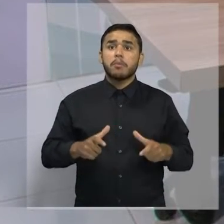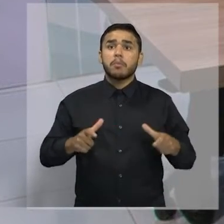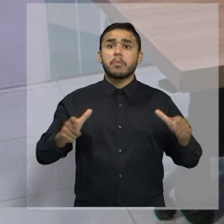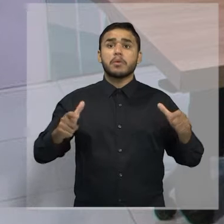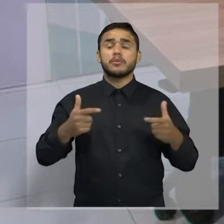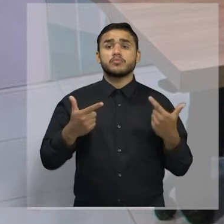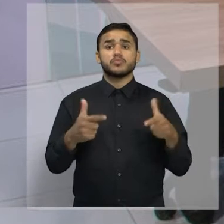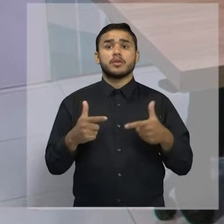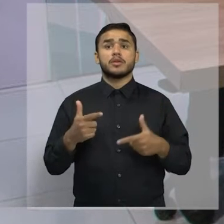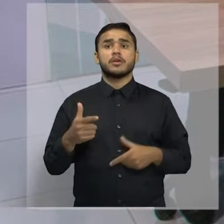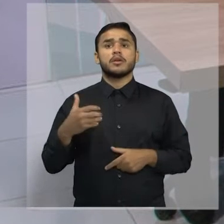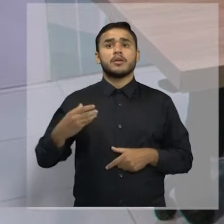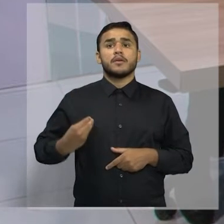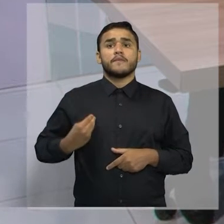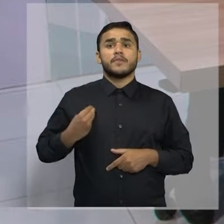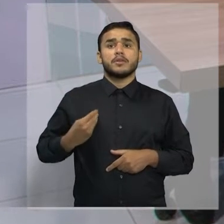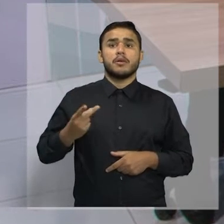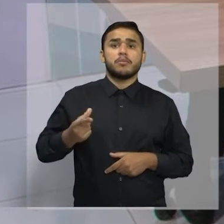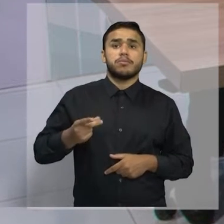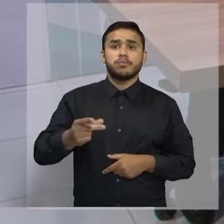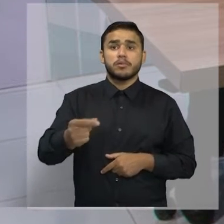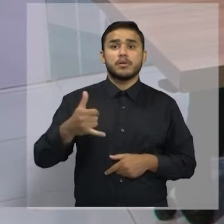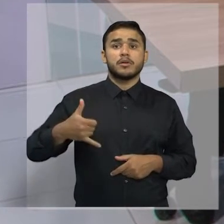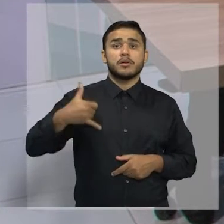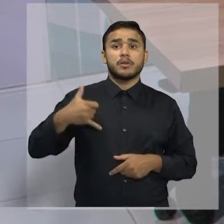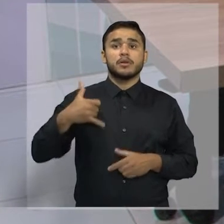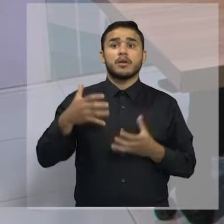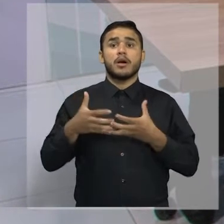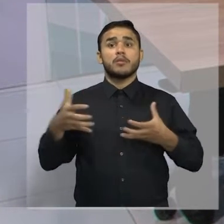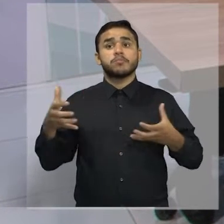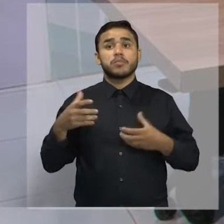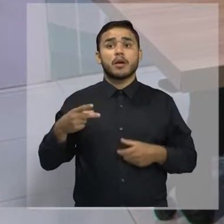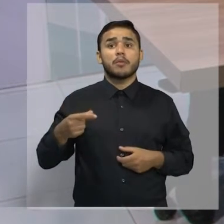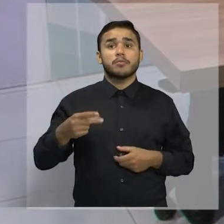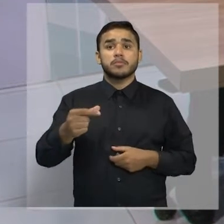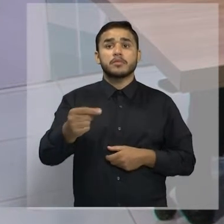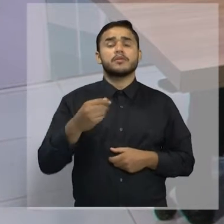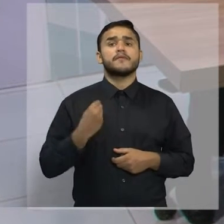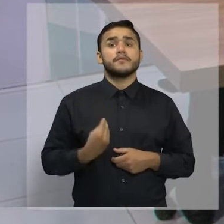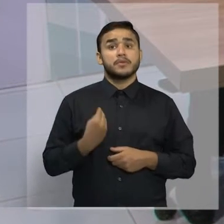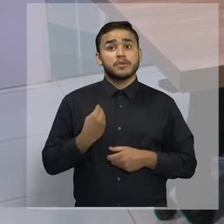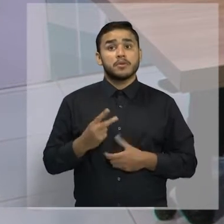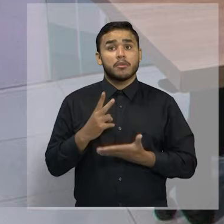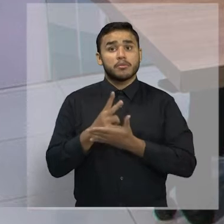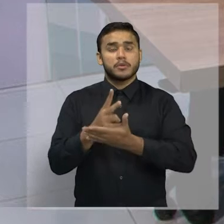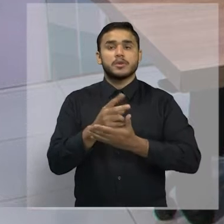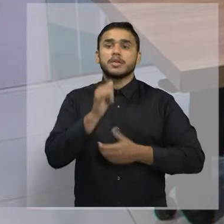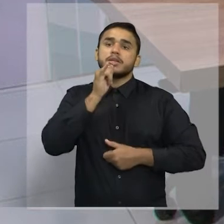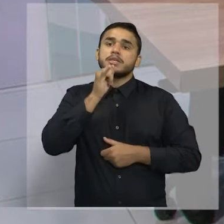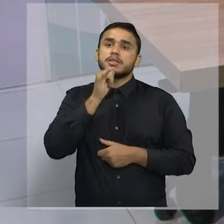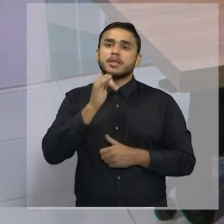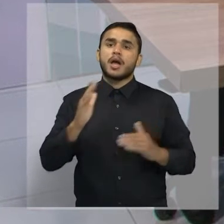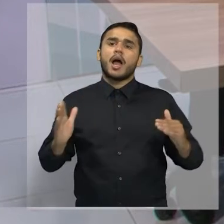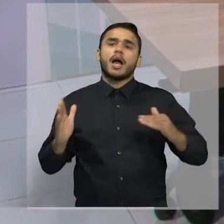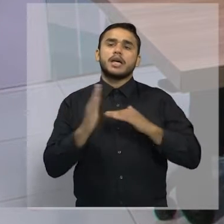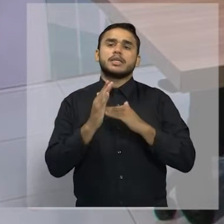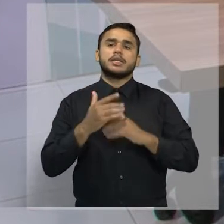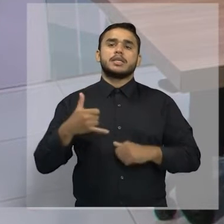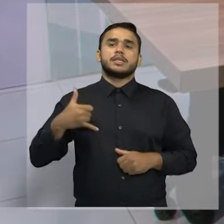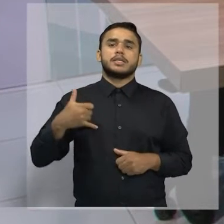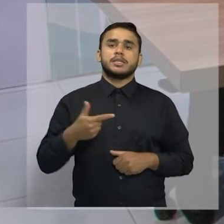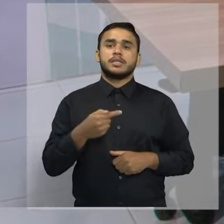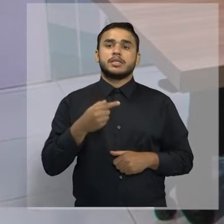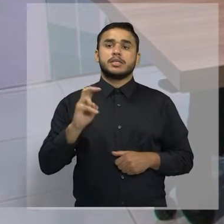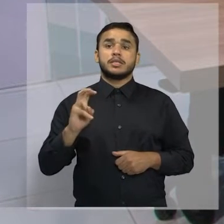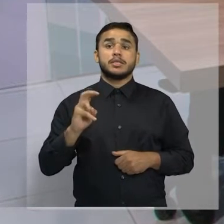aumento da longevidade, a sobrevida dos idosos. Não é nem o cara, quando nasce, você vai viver 75 anos, vai